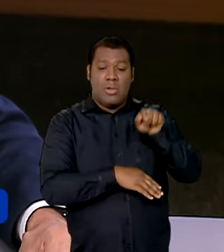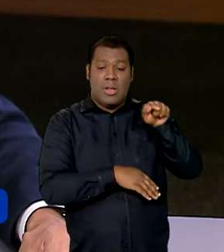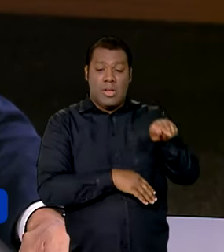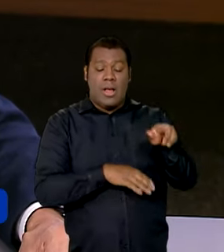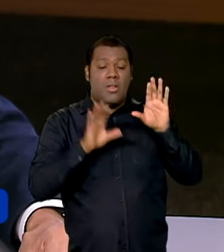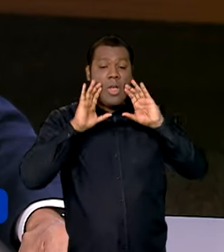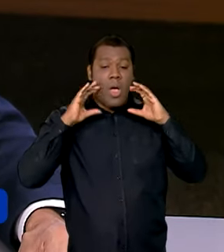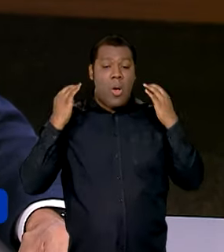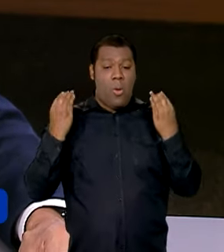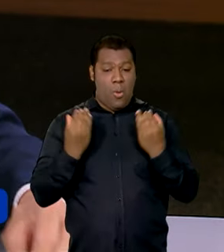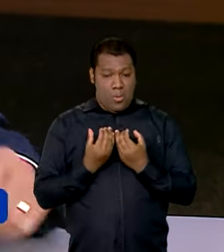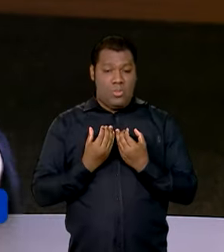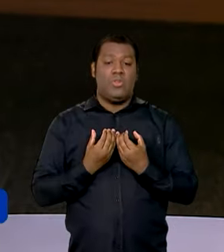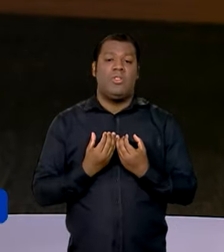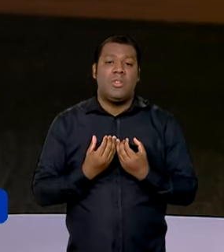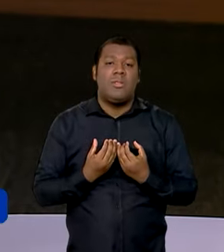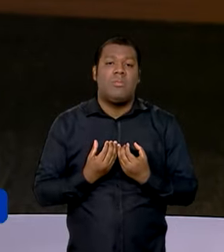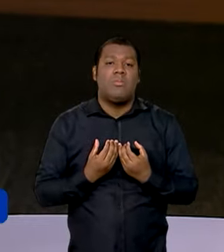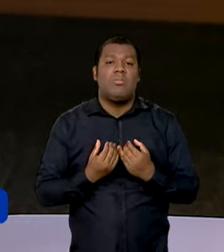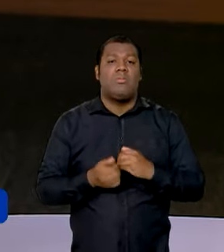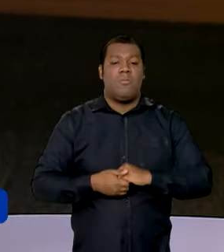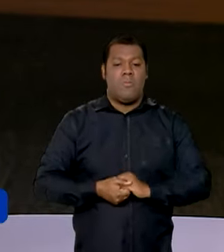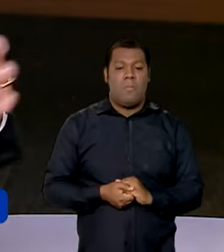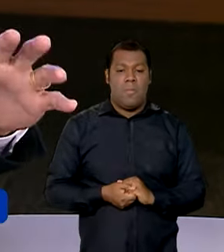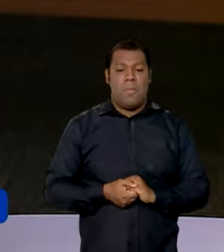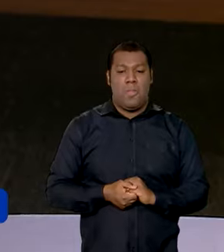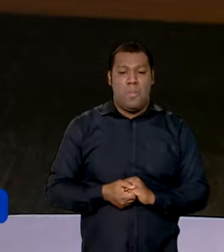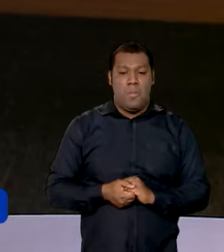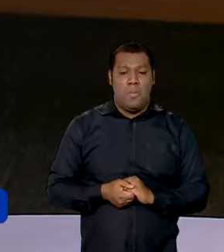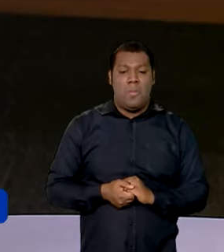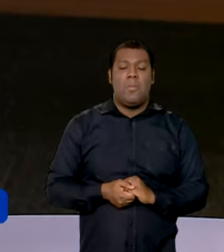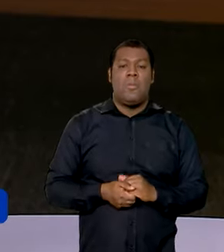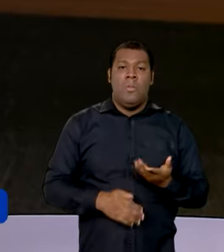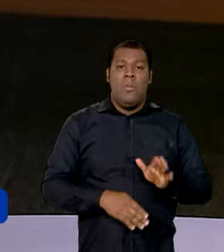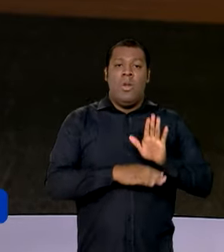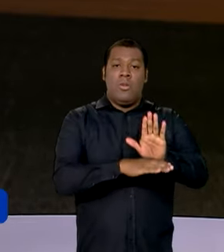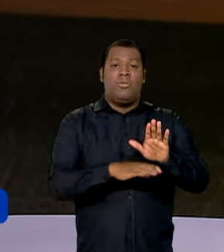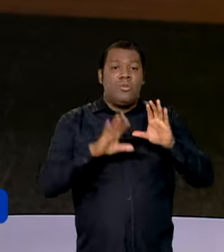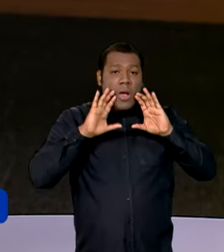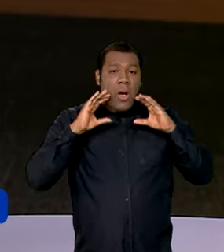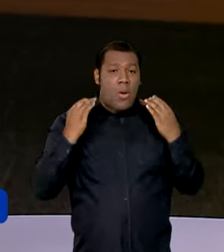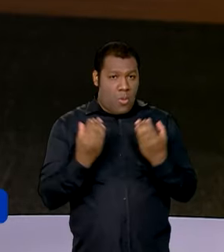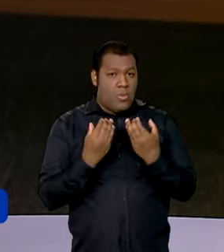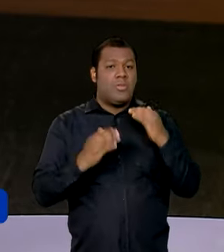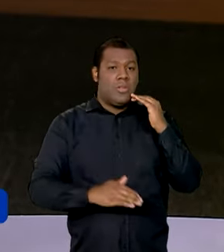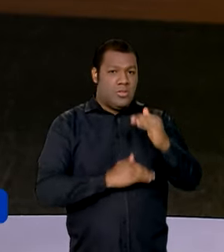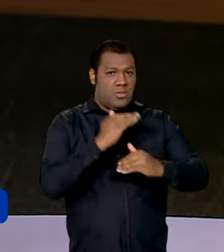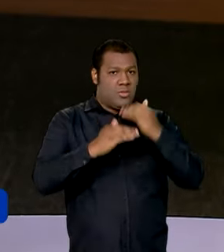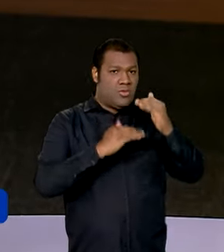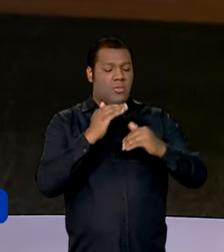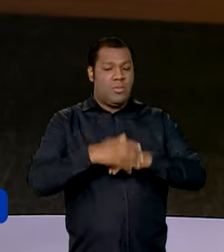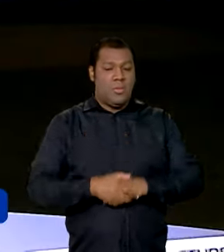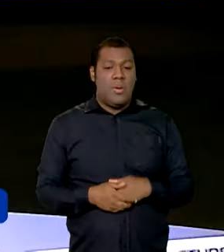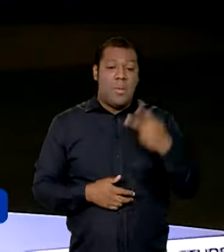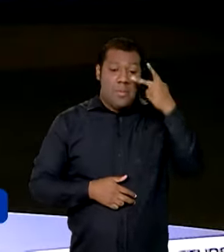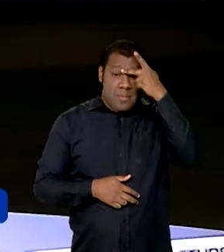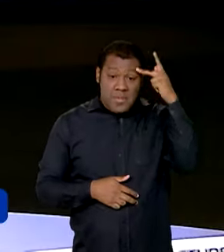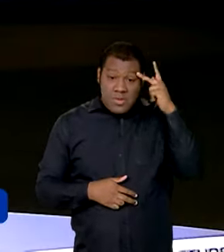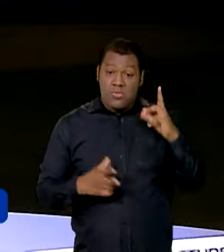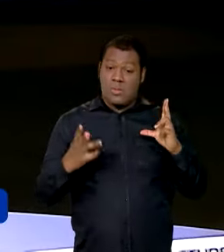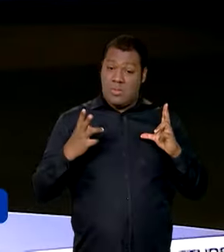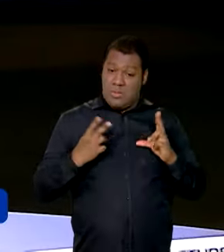né essas situações de que estão à margem né do processo de desenvolvimento e São pessoas que merecem né Ministro